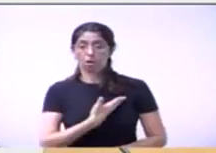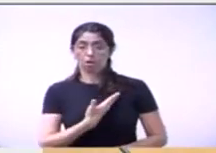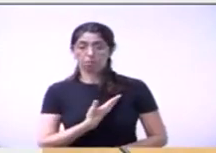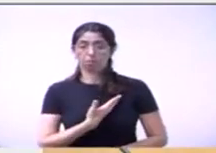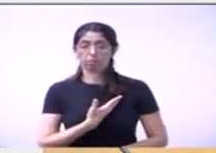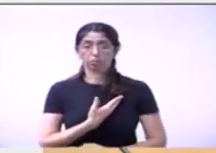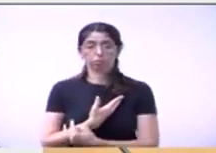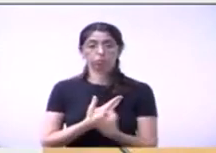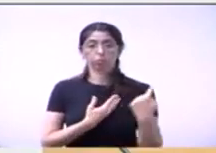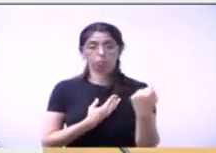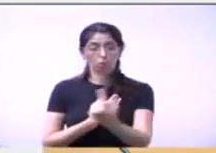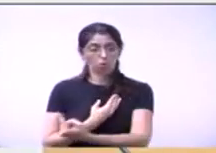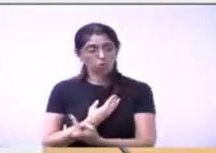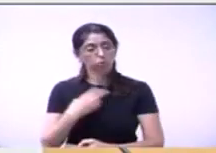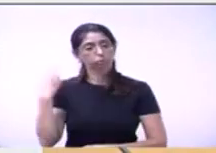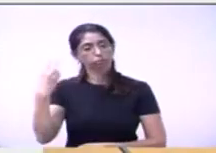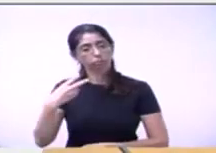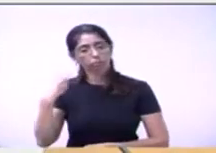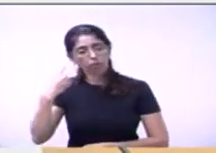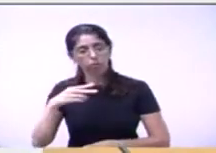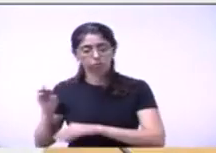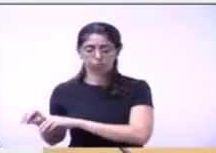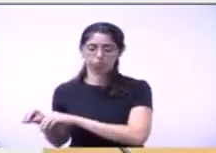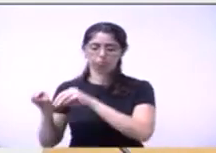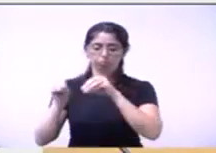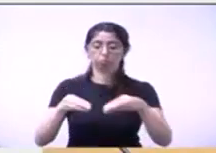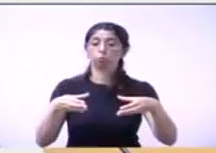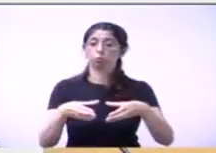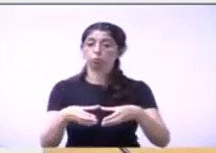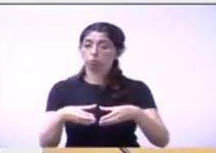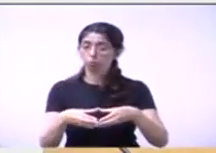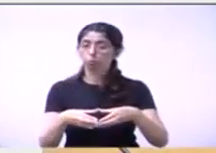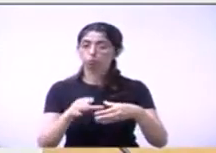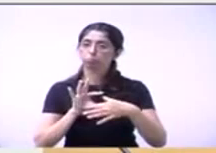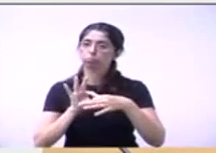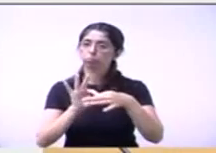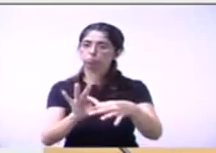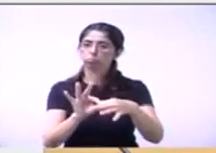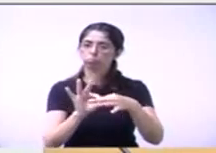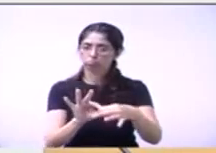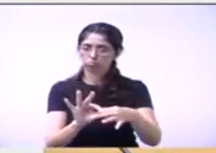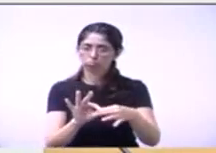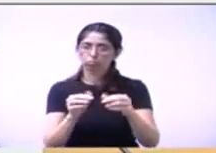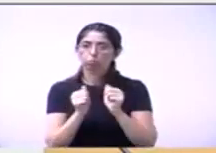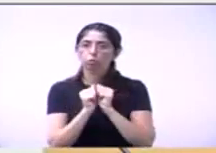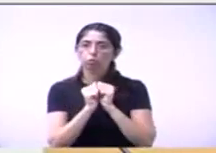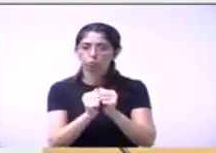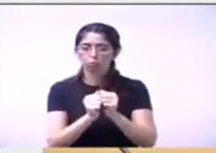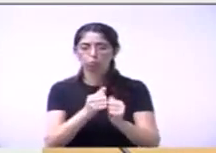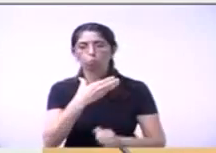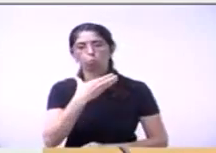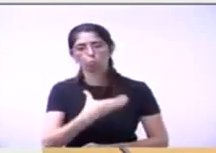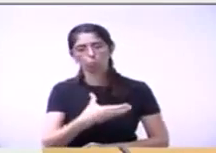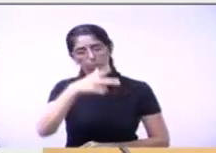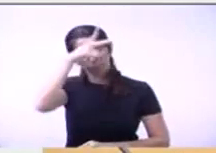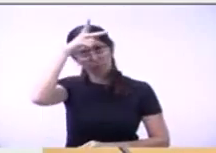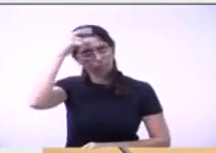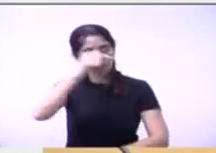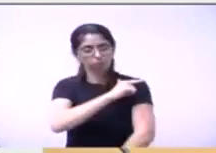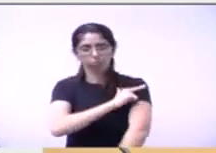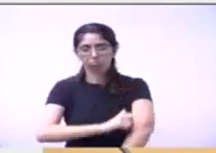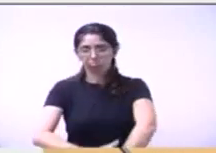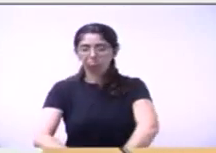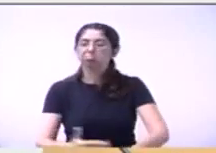estão com essa disposição de se alinharem a este prefeito, com todo respeito, o senhor